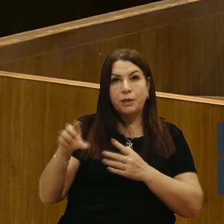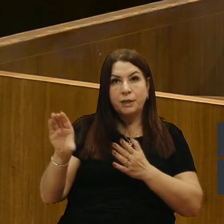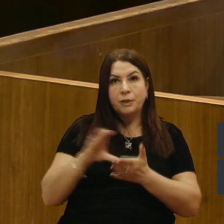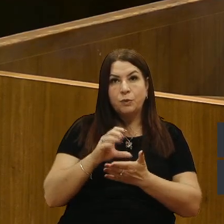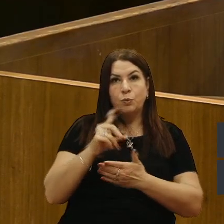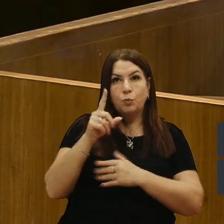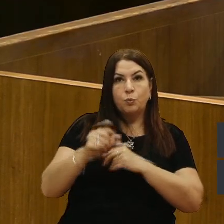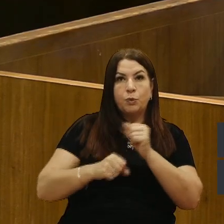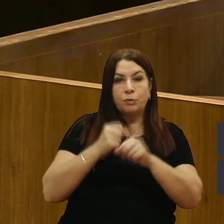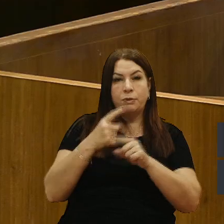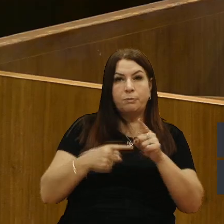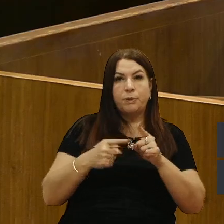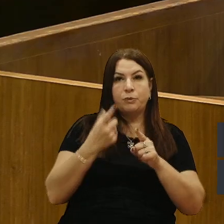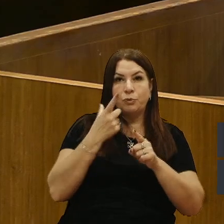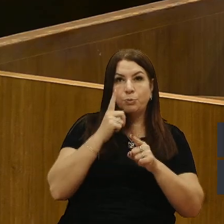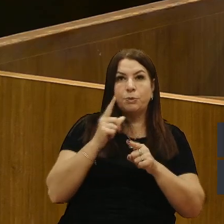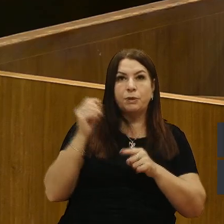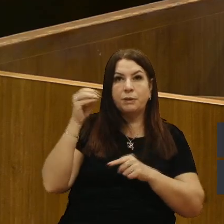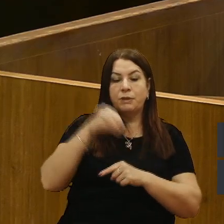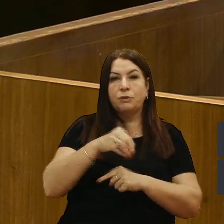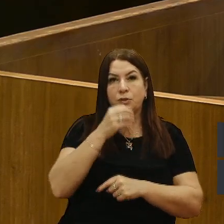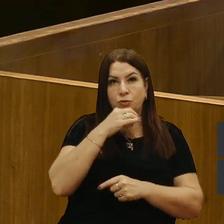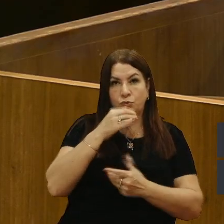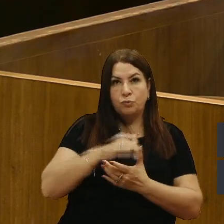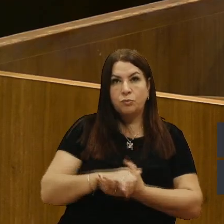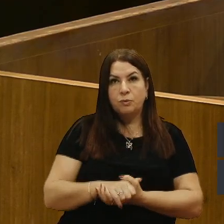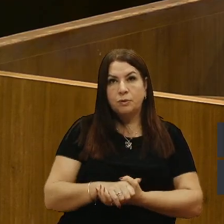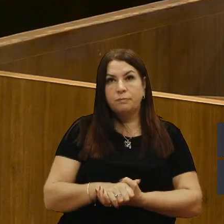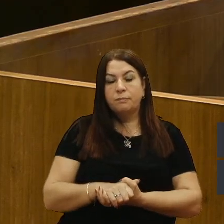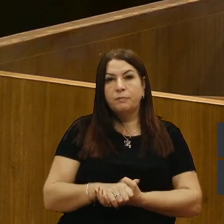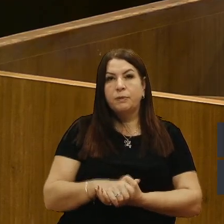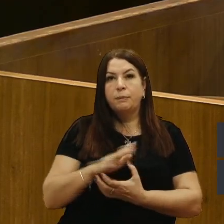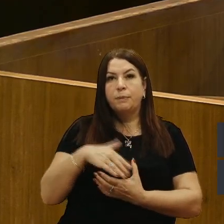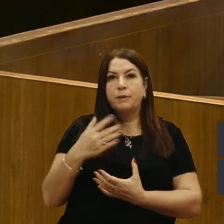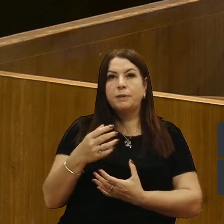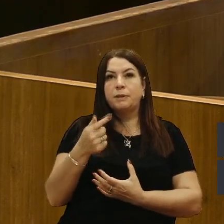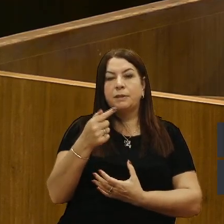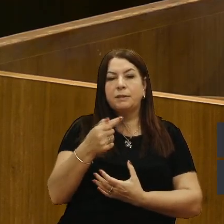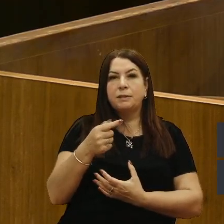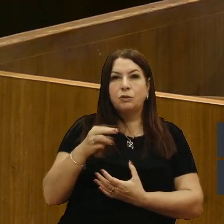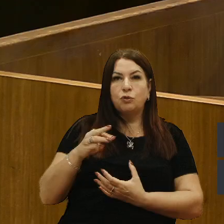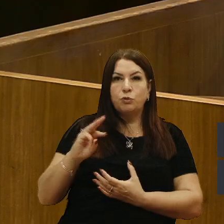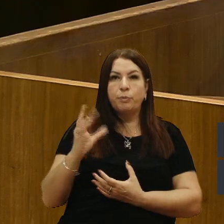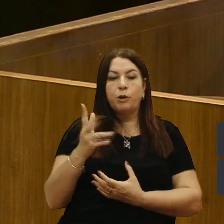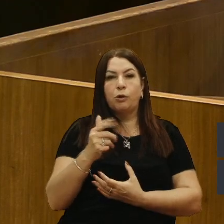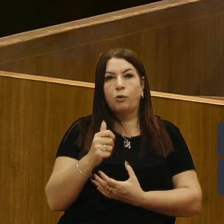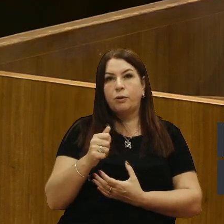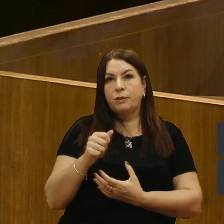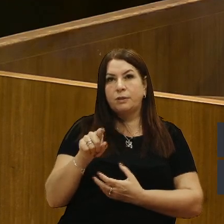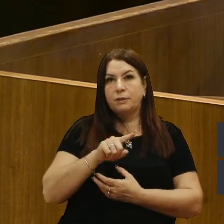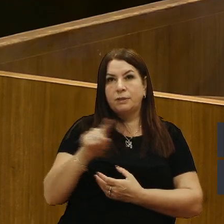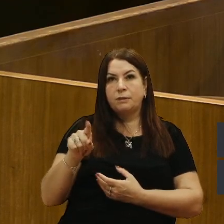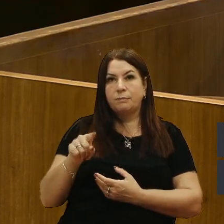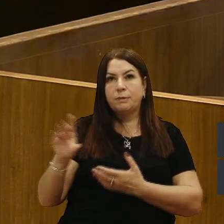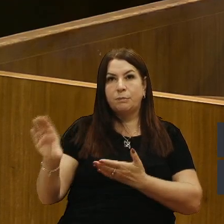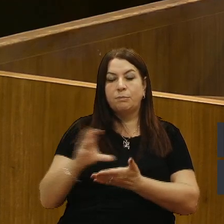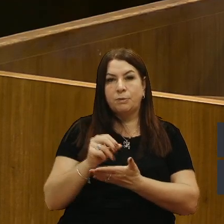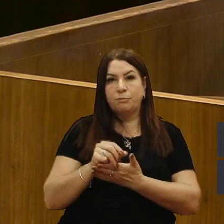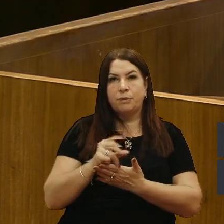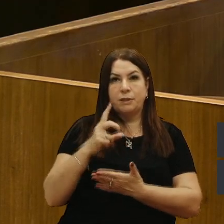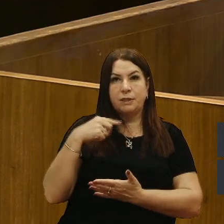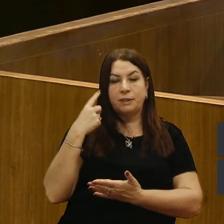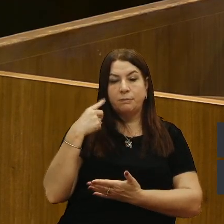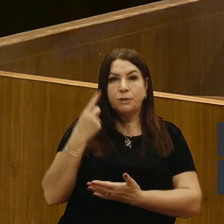ano e meio, a gente já trouxe para Caxias do Sul mais de 7 milhões em emendas